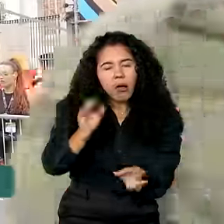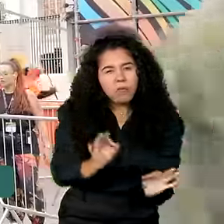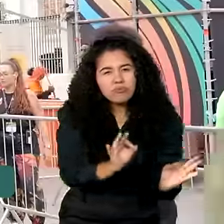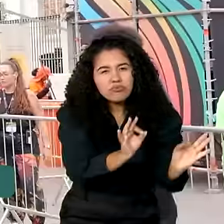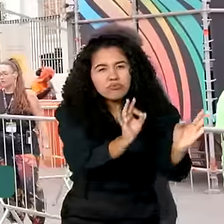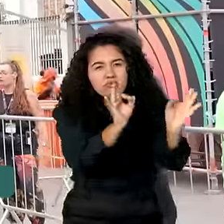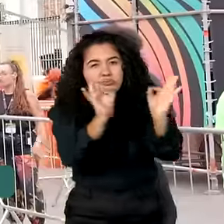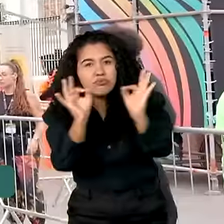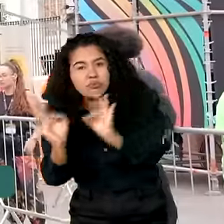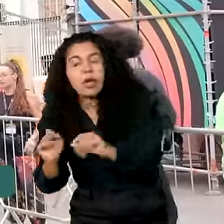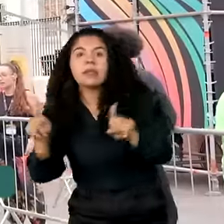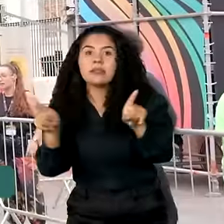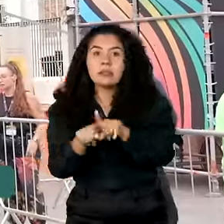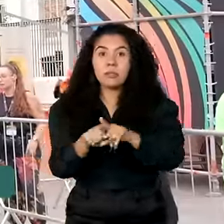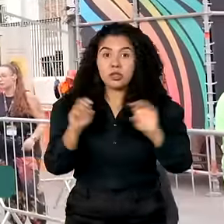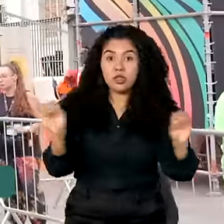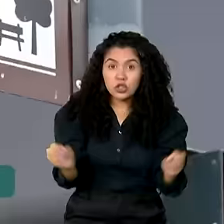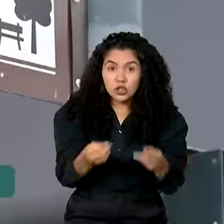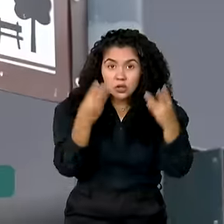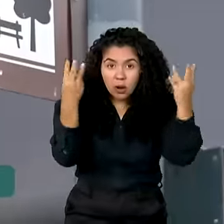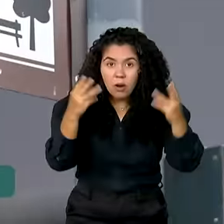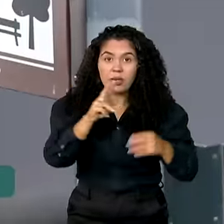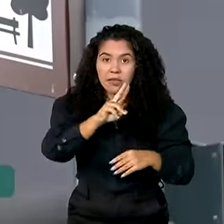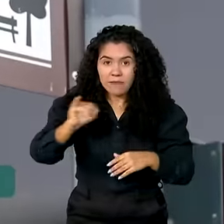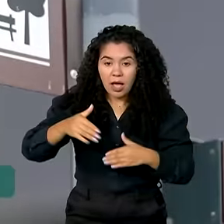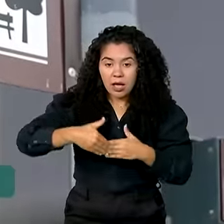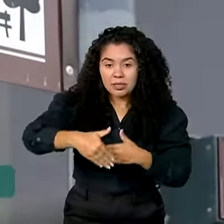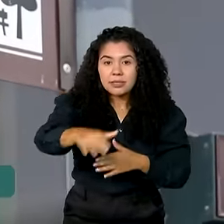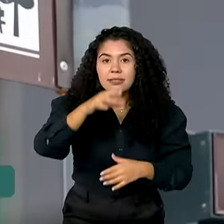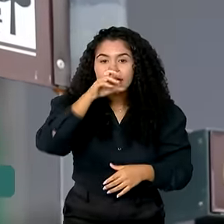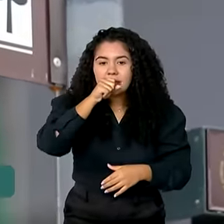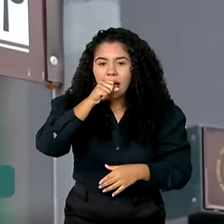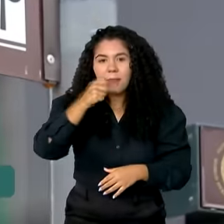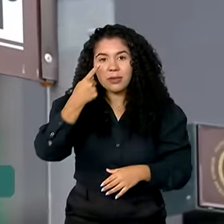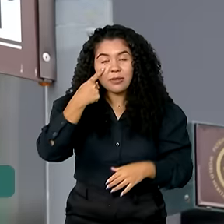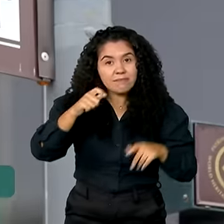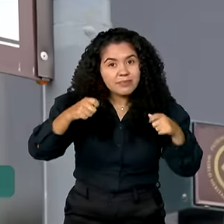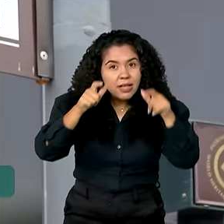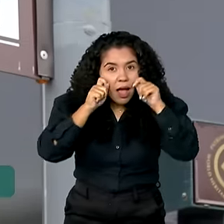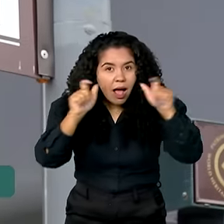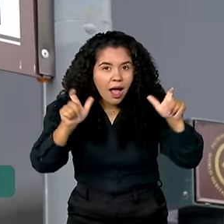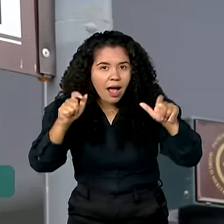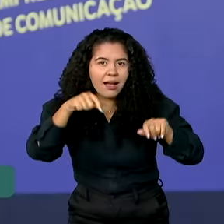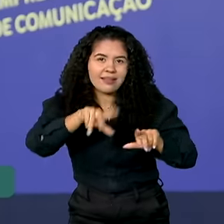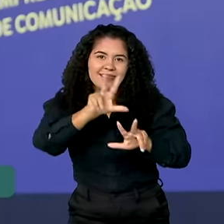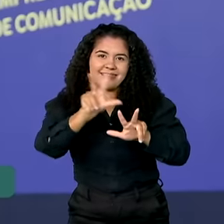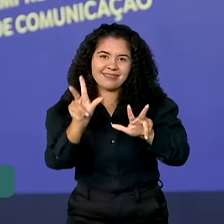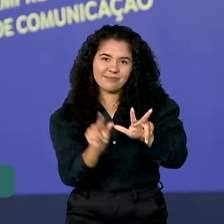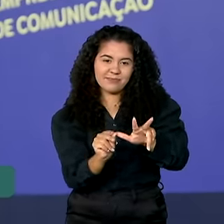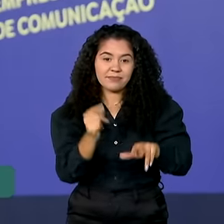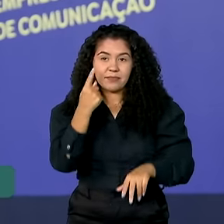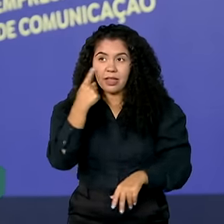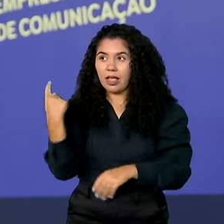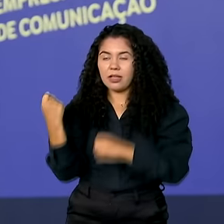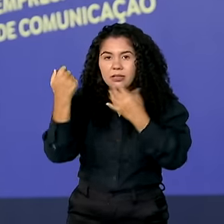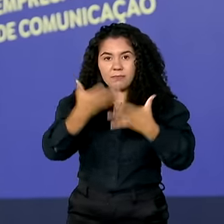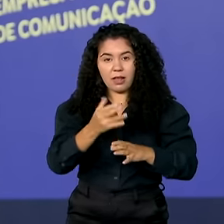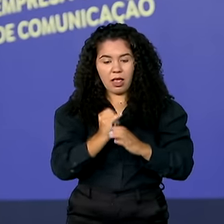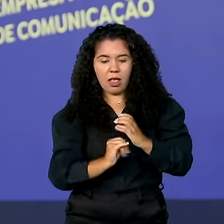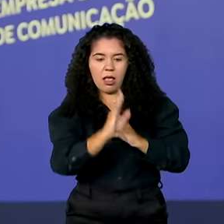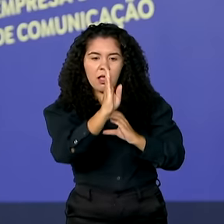shows culturais que acontecem até o próximo sábado na Praça Mauá, é só ficar ligado na TV Brasil. A EBC é